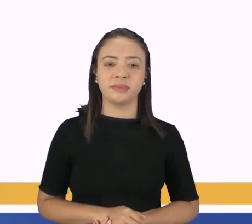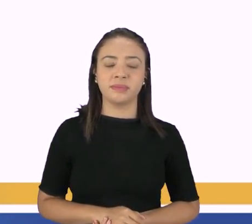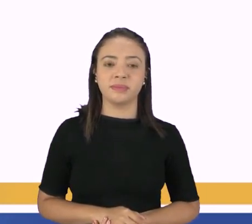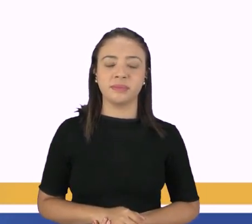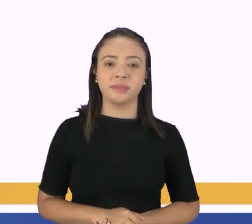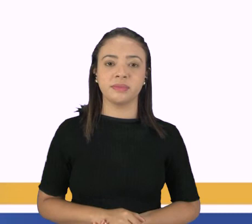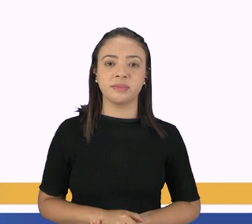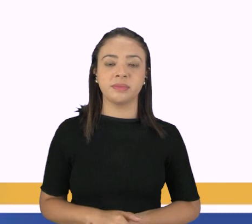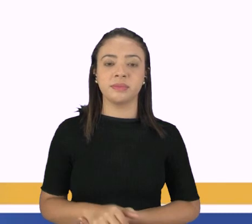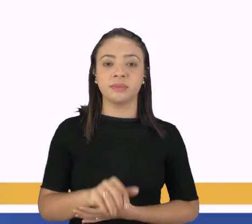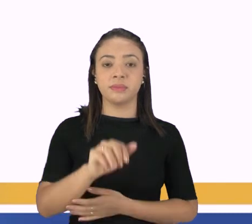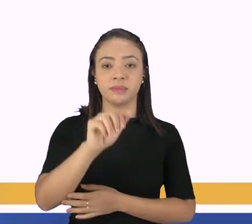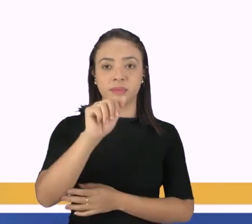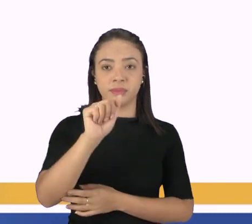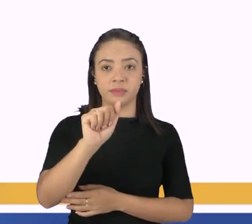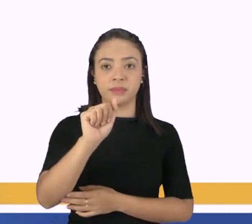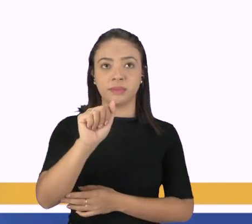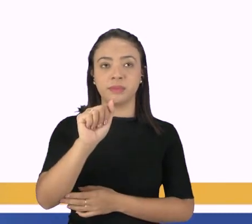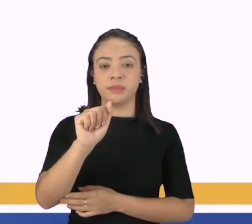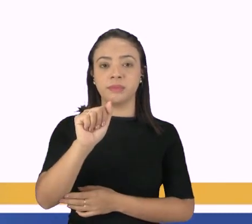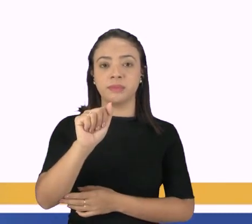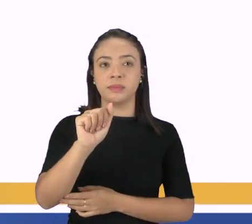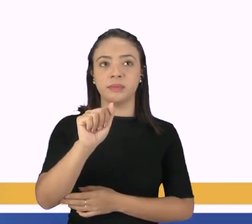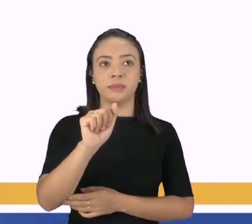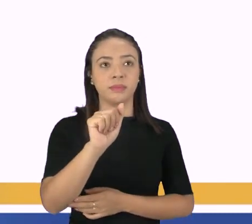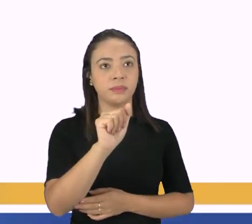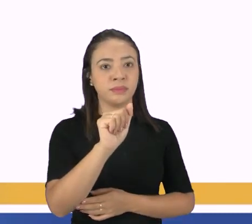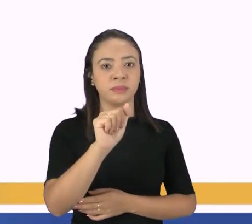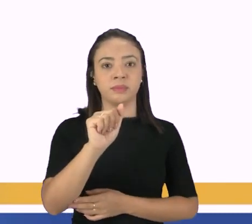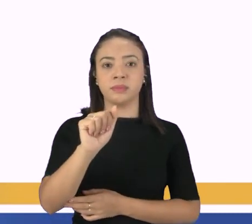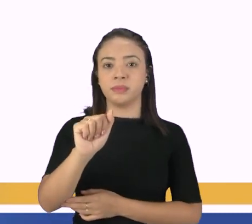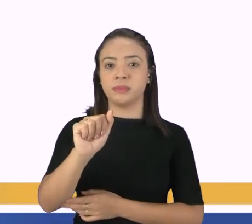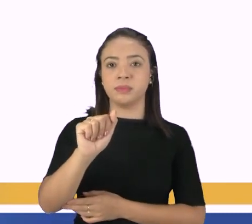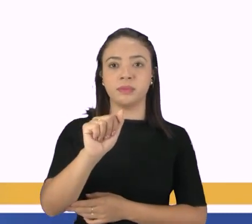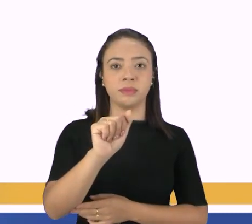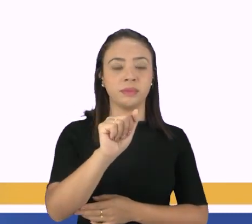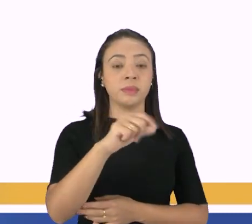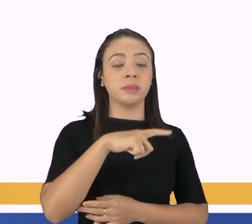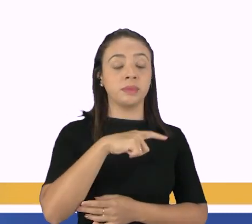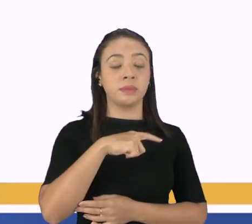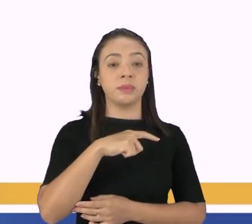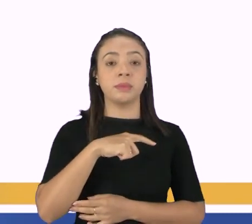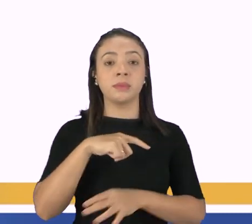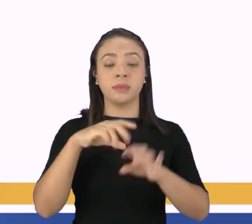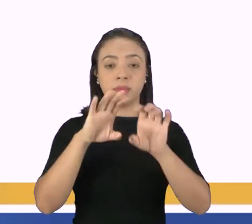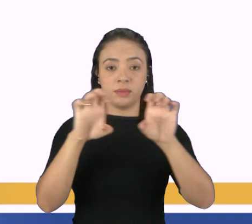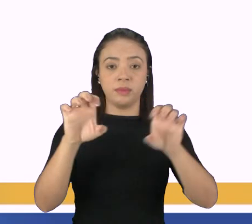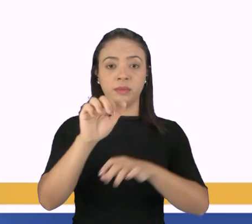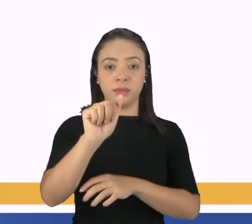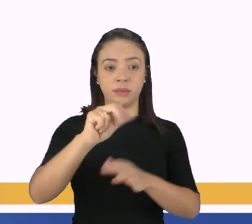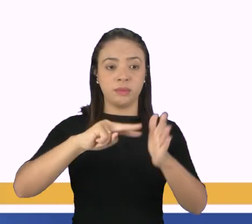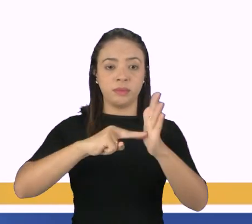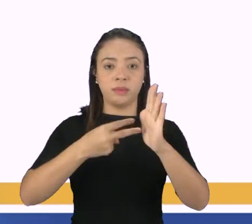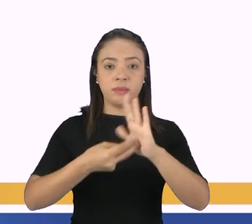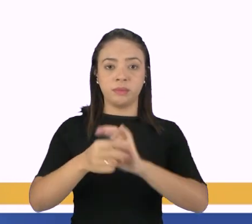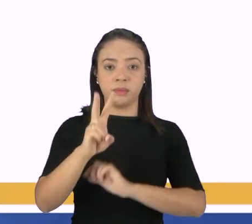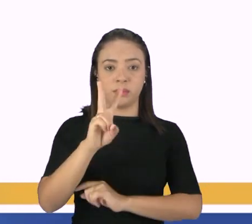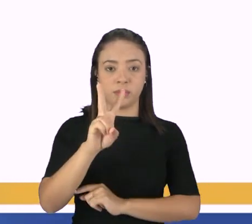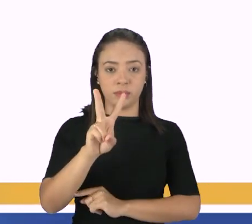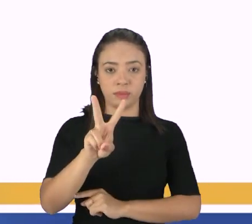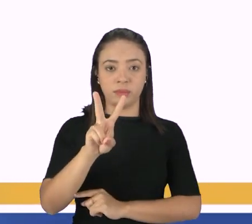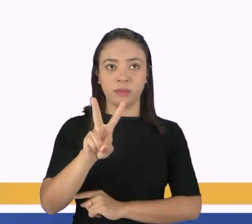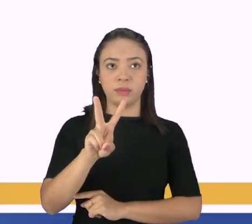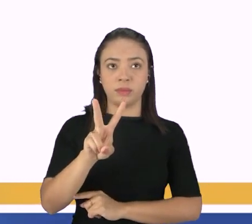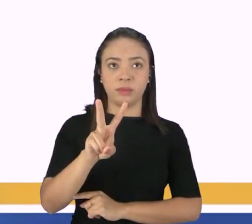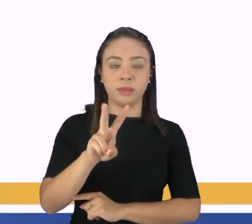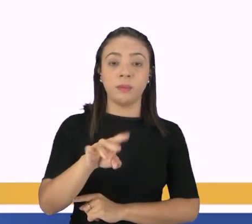Iniciaremos, né, observando os coeficientes dessa questão, dessa equação aí. Então, o a igual a 2, que é quem